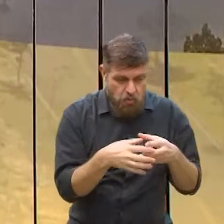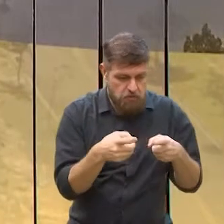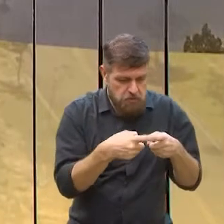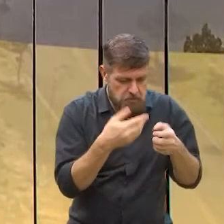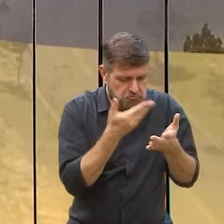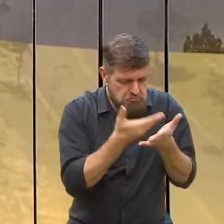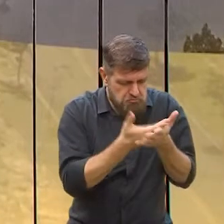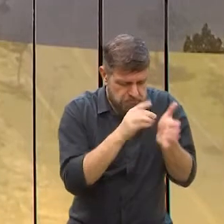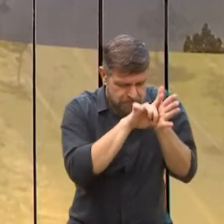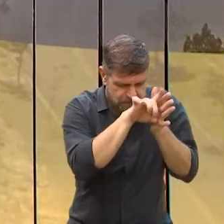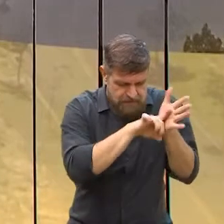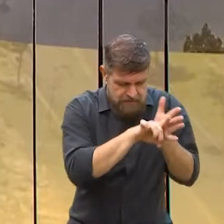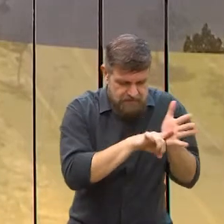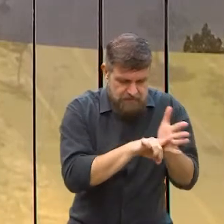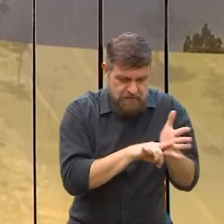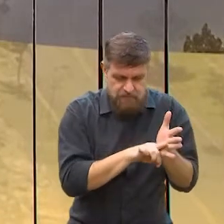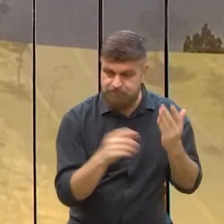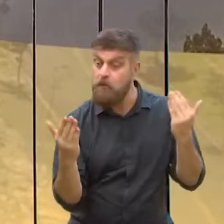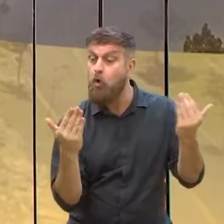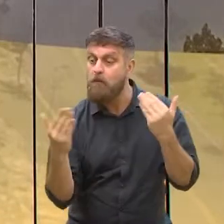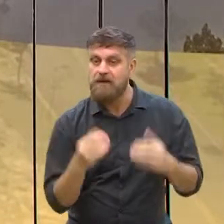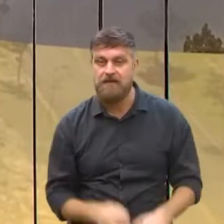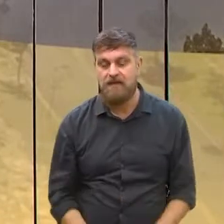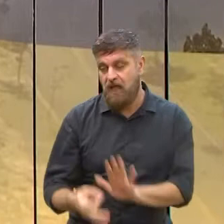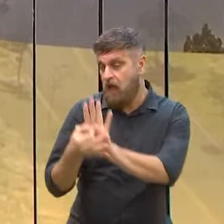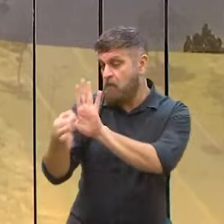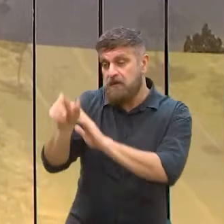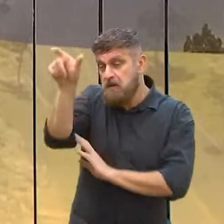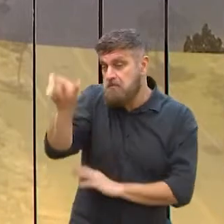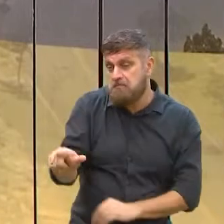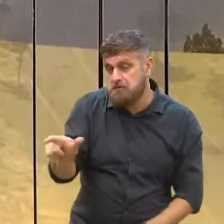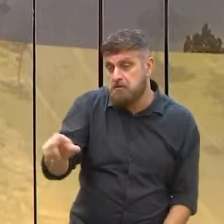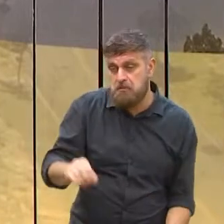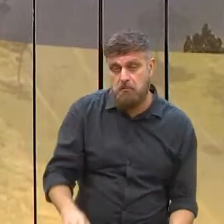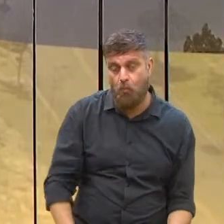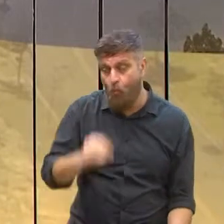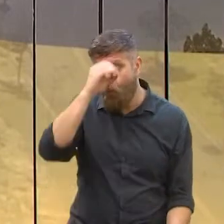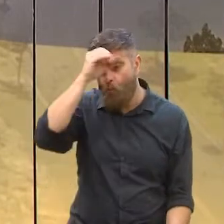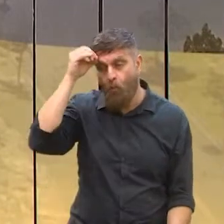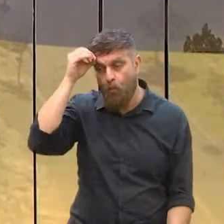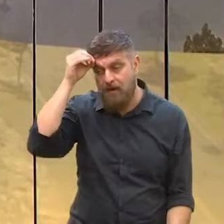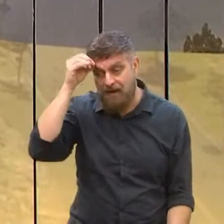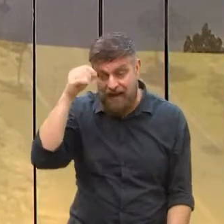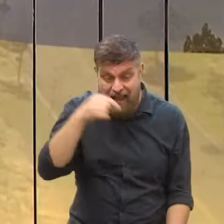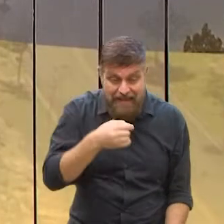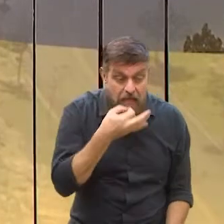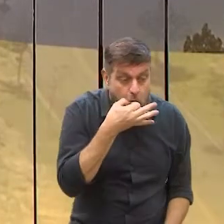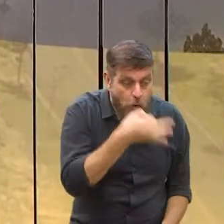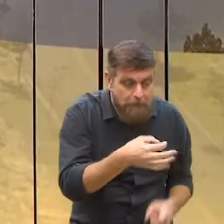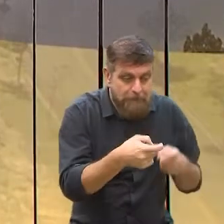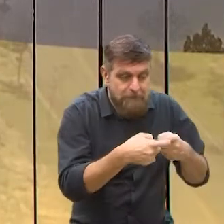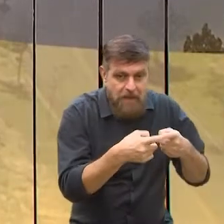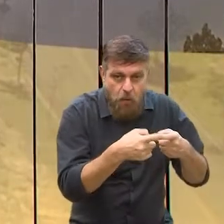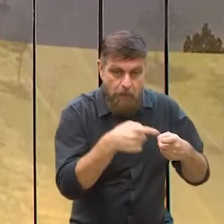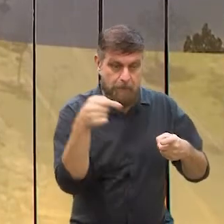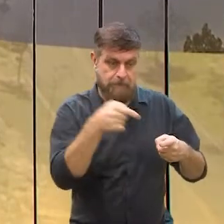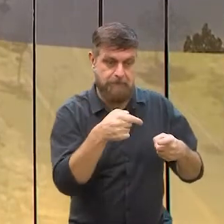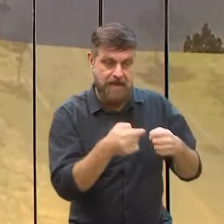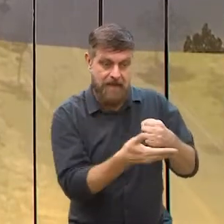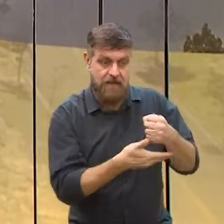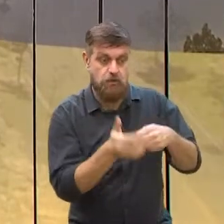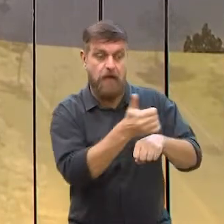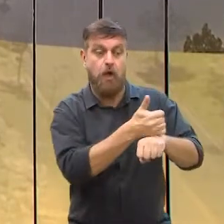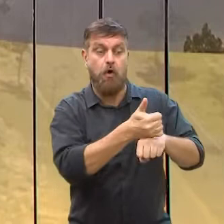ela vai ser apenas uma opinião de uma pessoa, não uma opinião técnica, que é o que norteia o